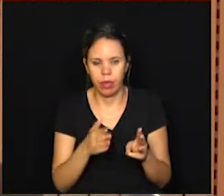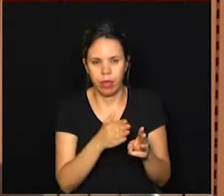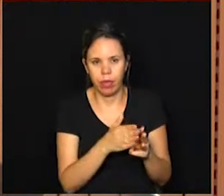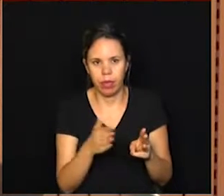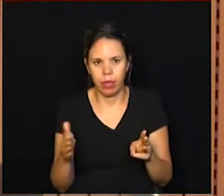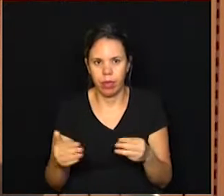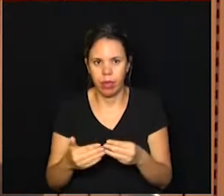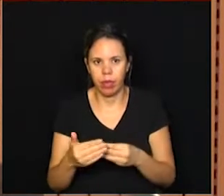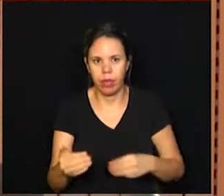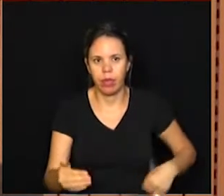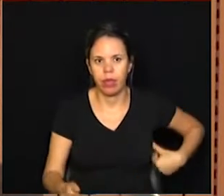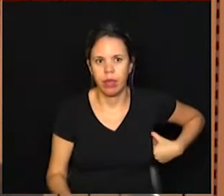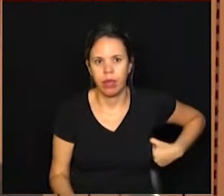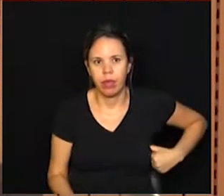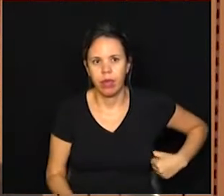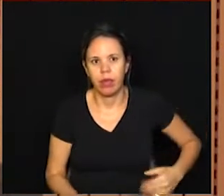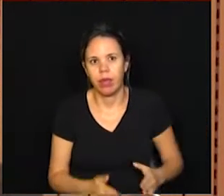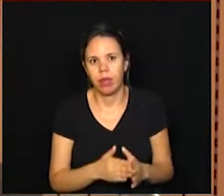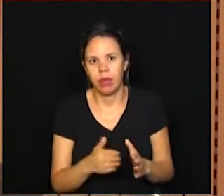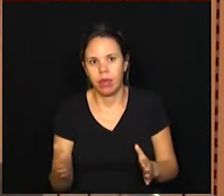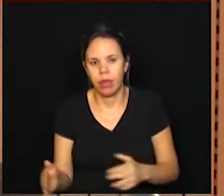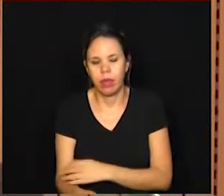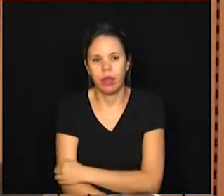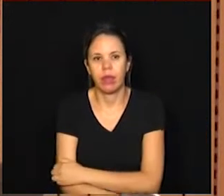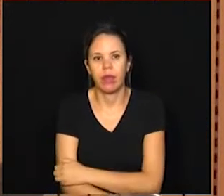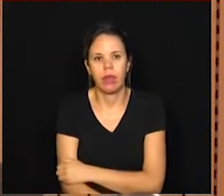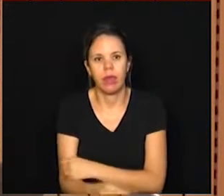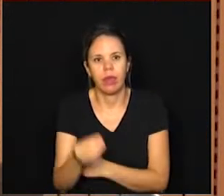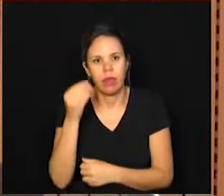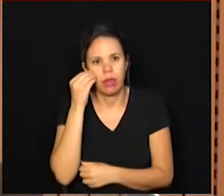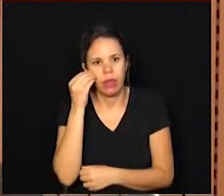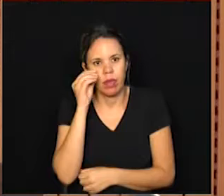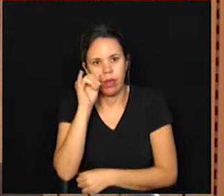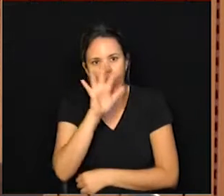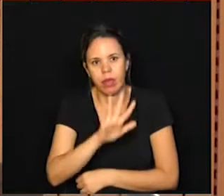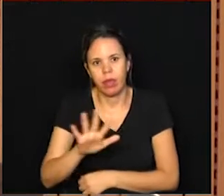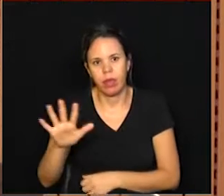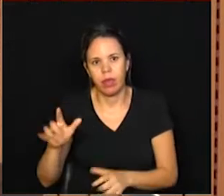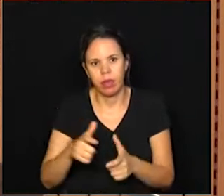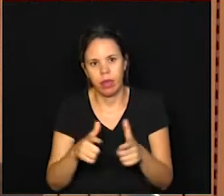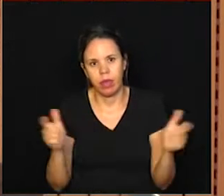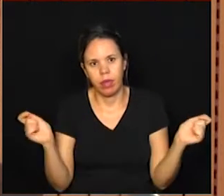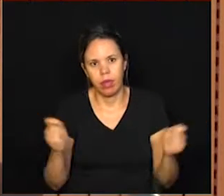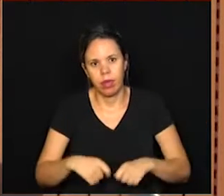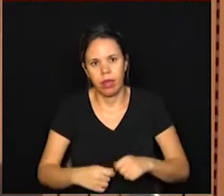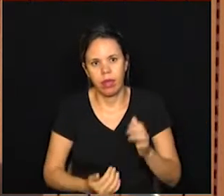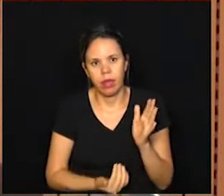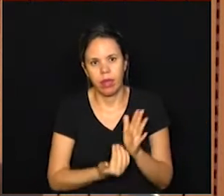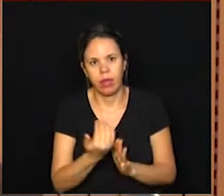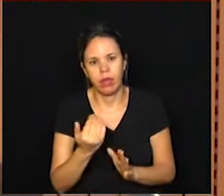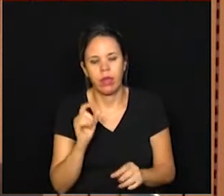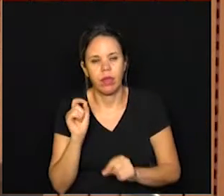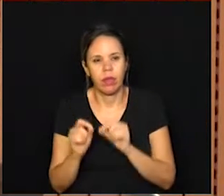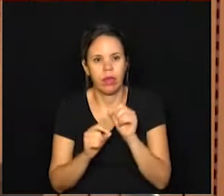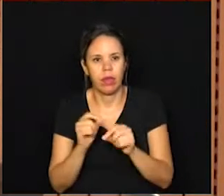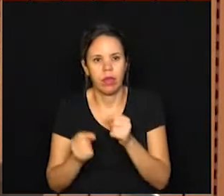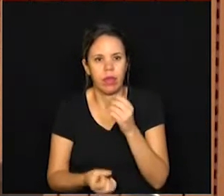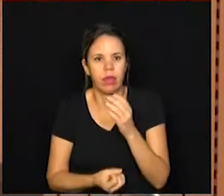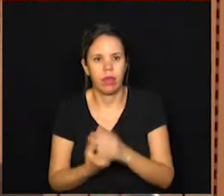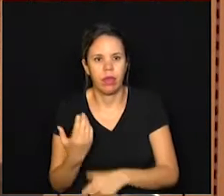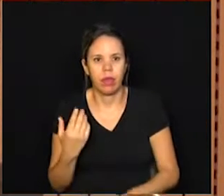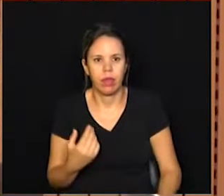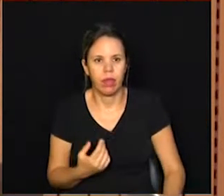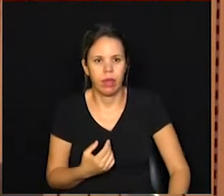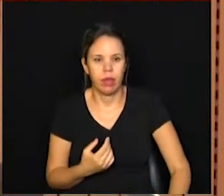etapas. E nessas etapas eu vou tentar ilustrar o máximo possível o que gera